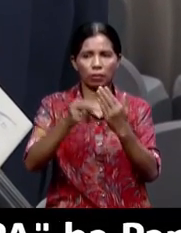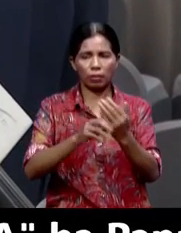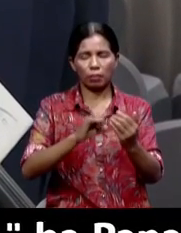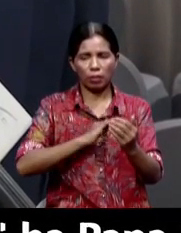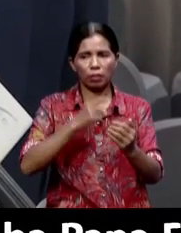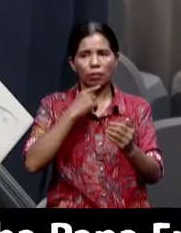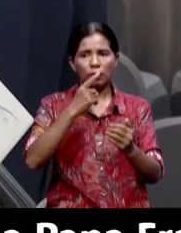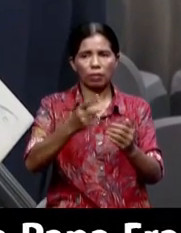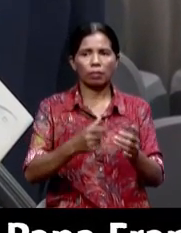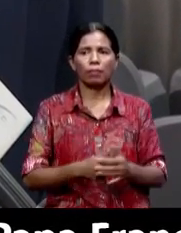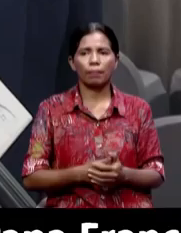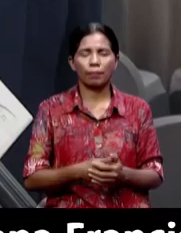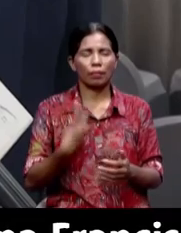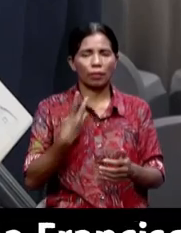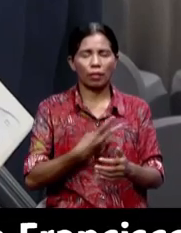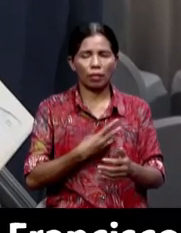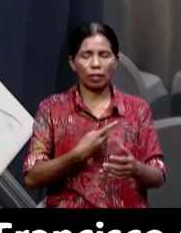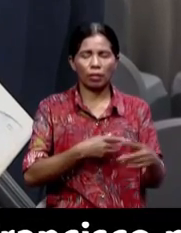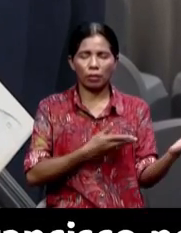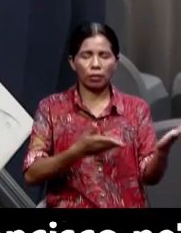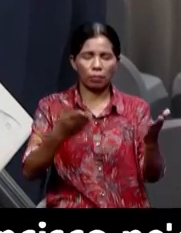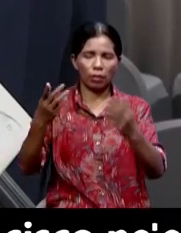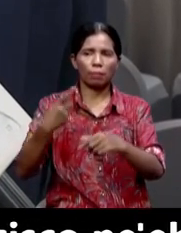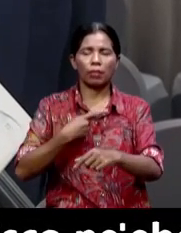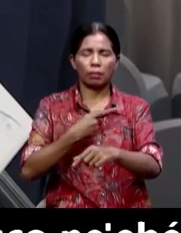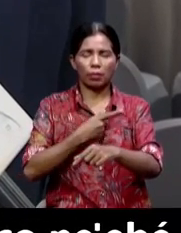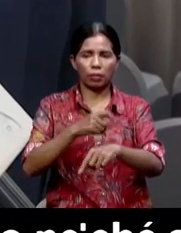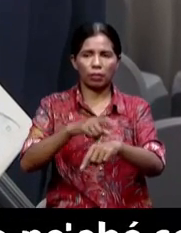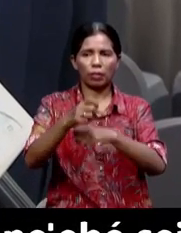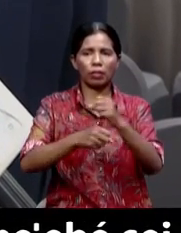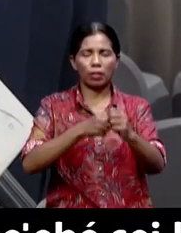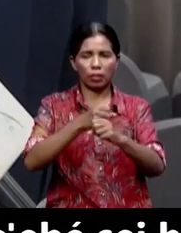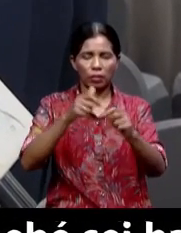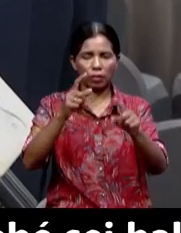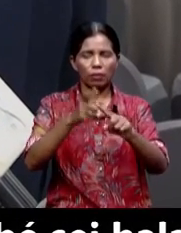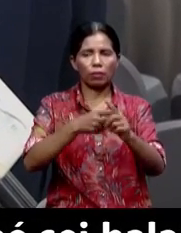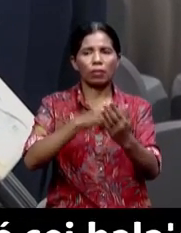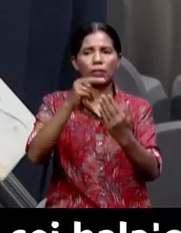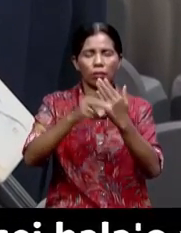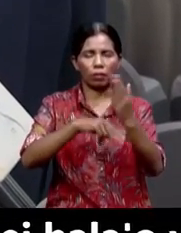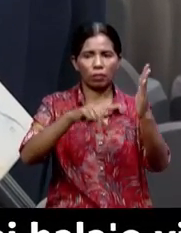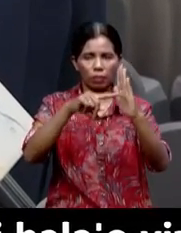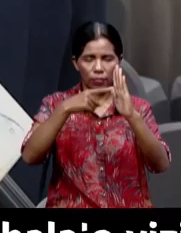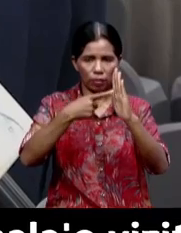matete. E tem que ir para o Parlamento, mas e tinha ainda nem quando também novembro, há uma